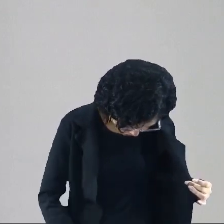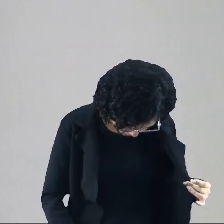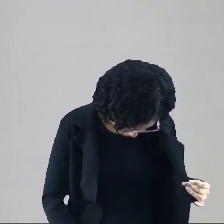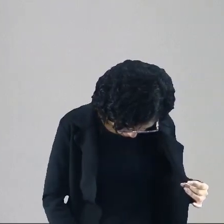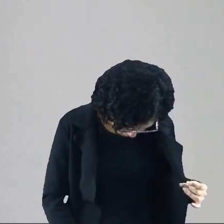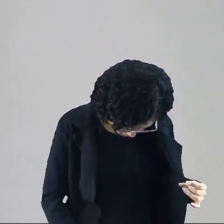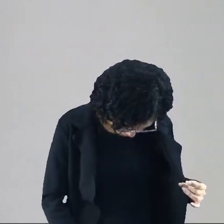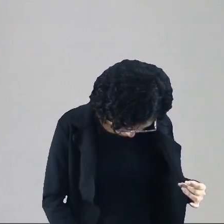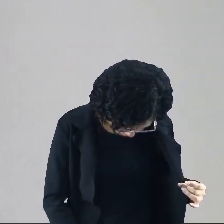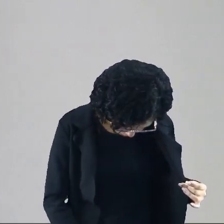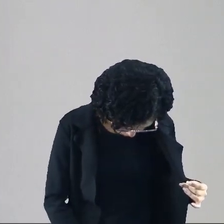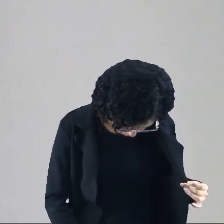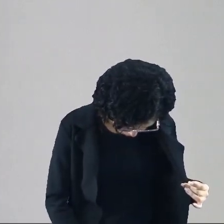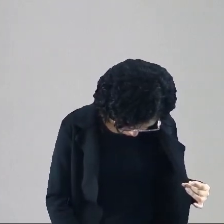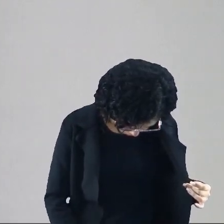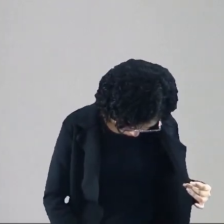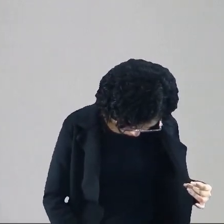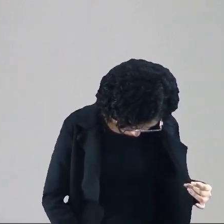continuo